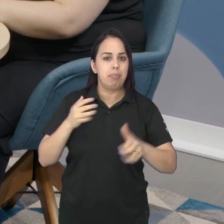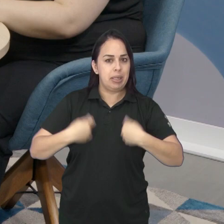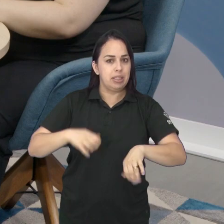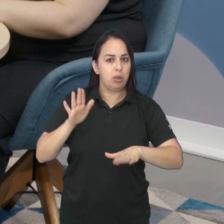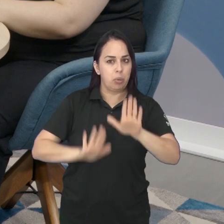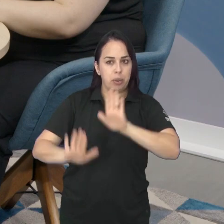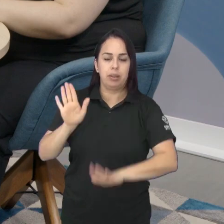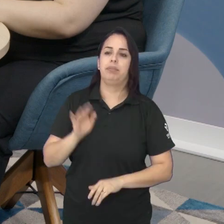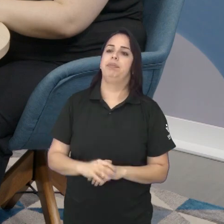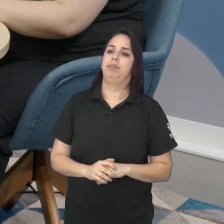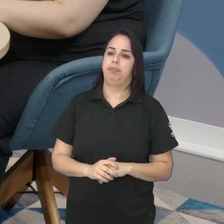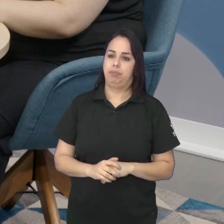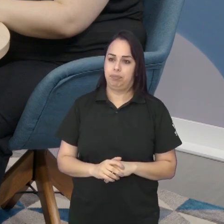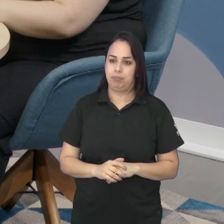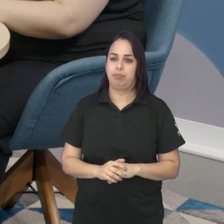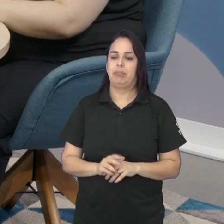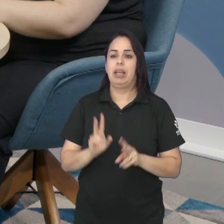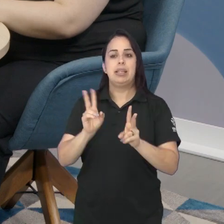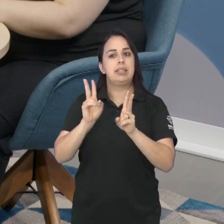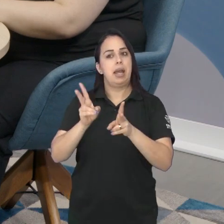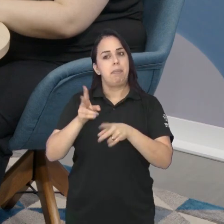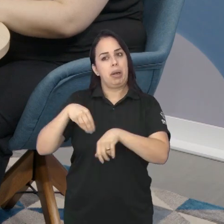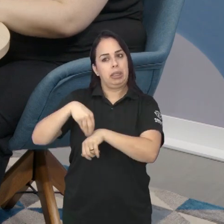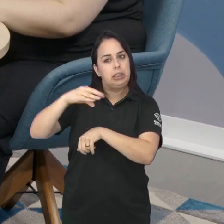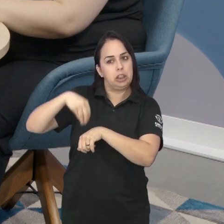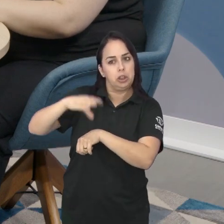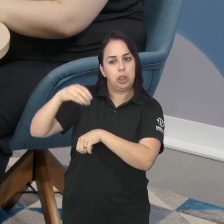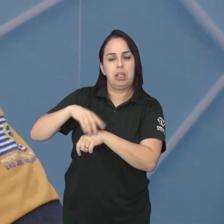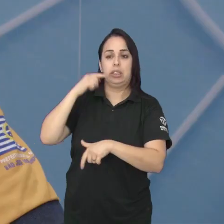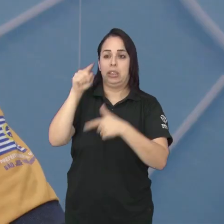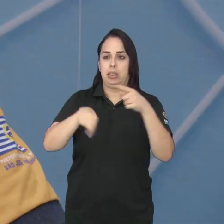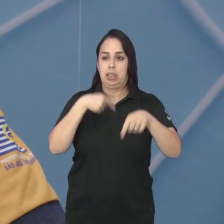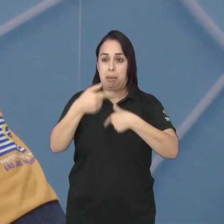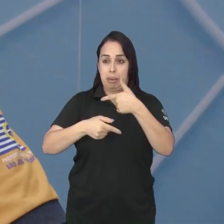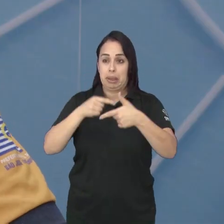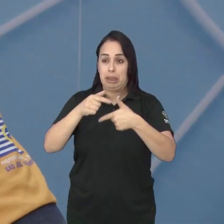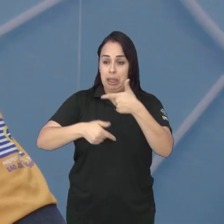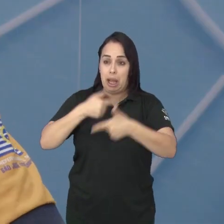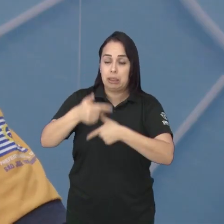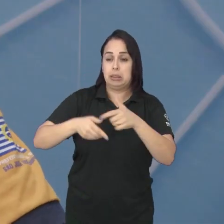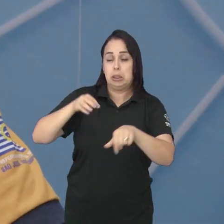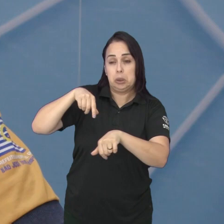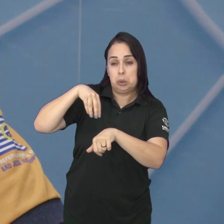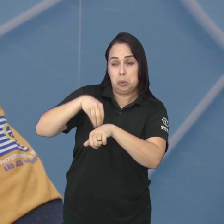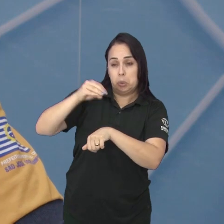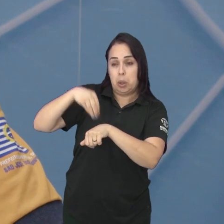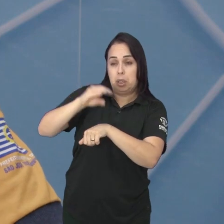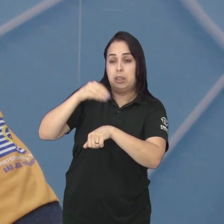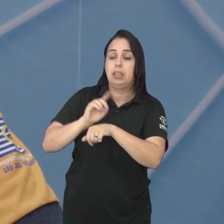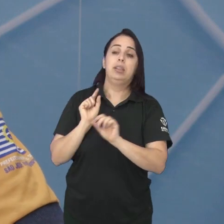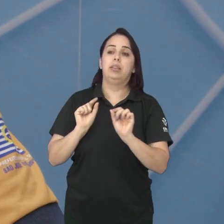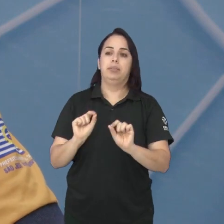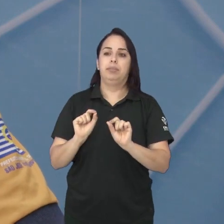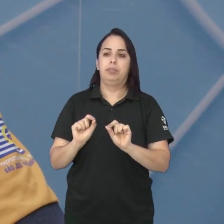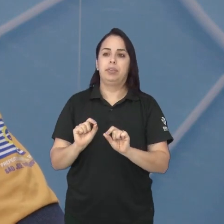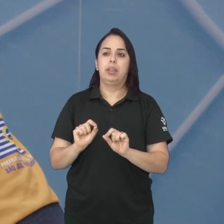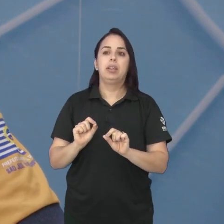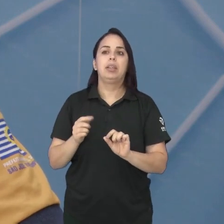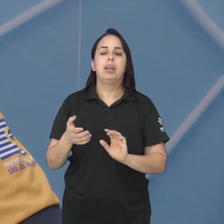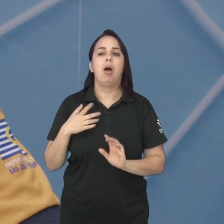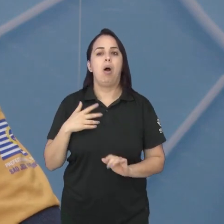bastante cuidado também, não é mesmo? A gente sempre faz, né, no nosso trabalho preventivo, as